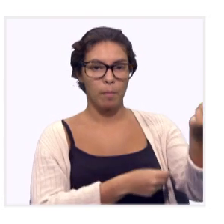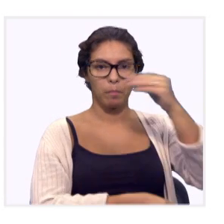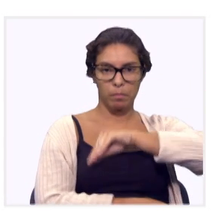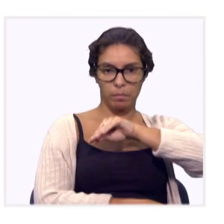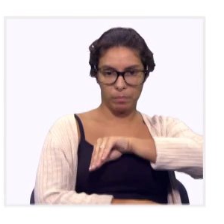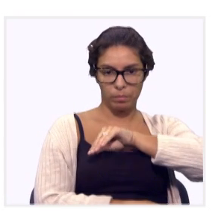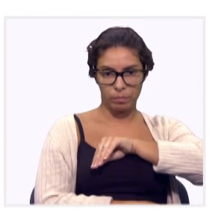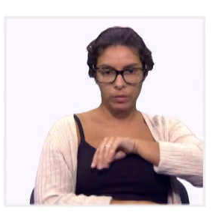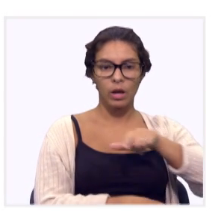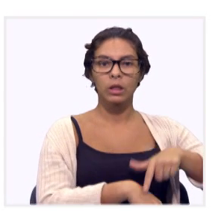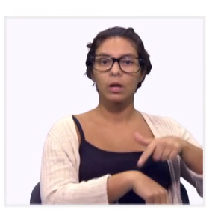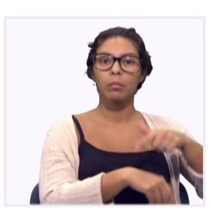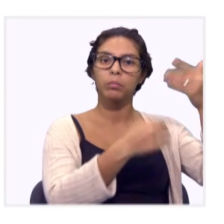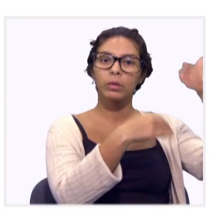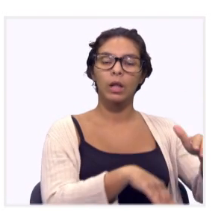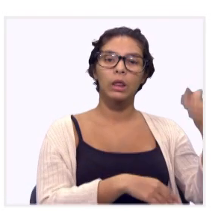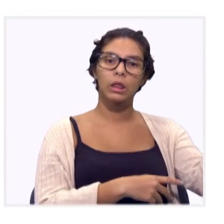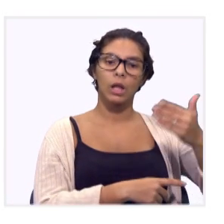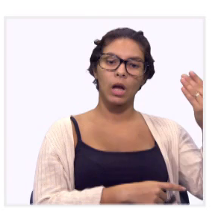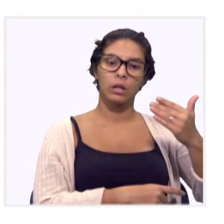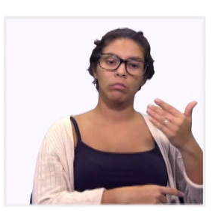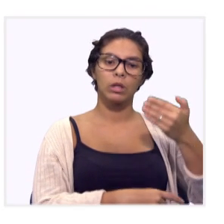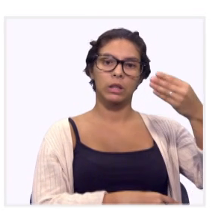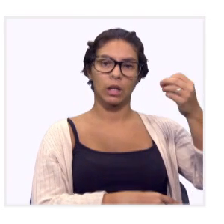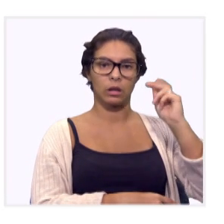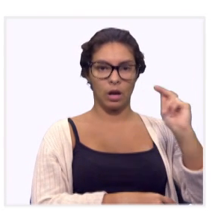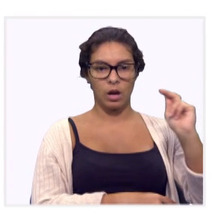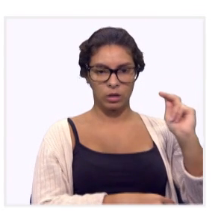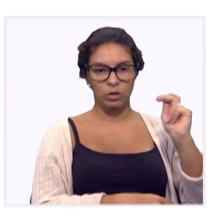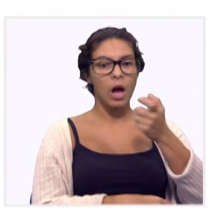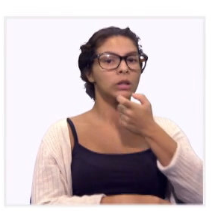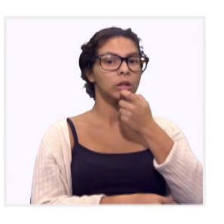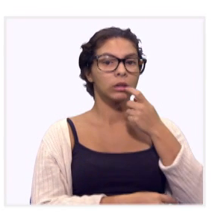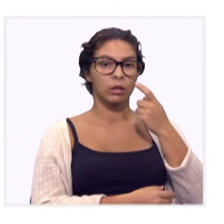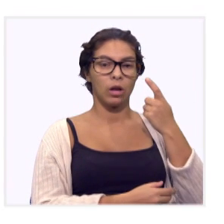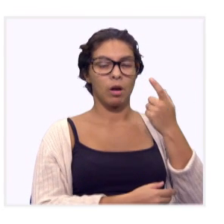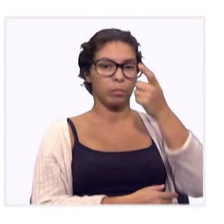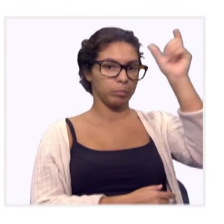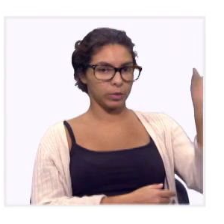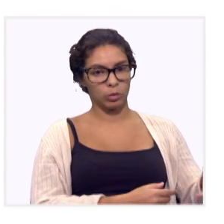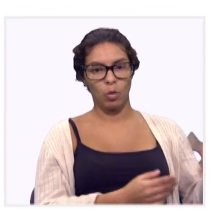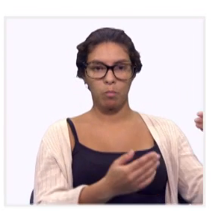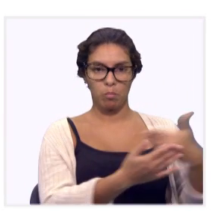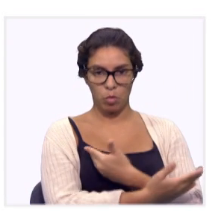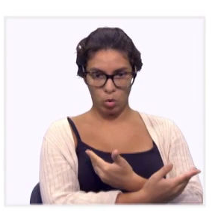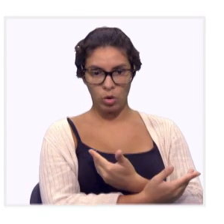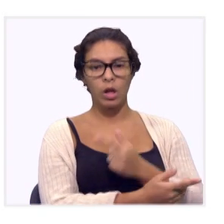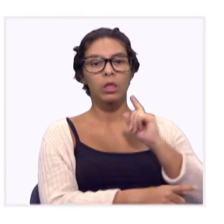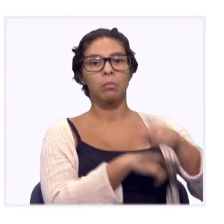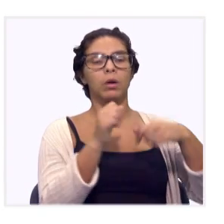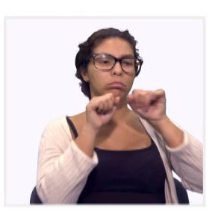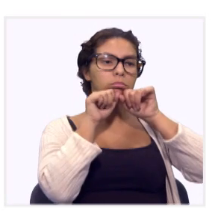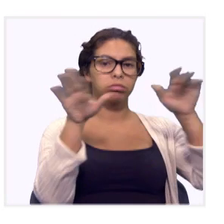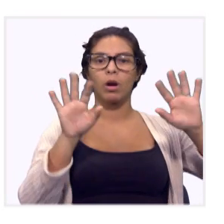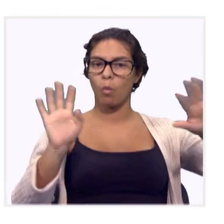pagamento. Este direito é temporário. Só é válido por 70 anos após a morte do autor. Depois, faz parte